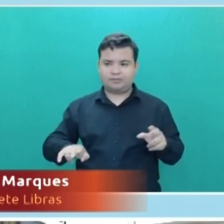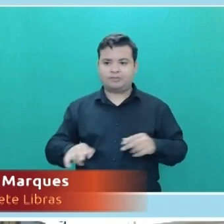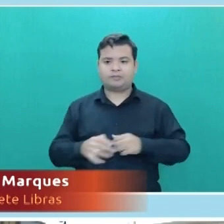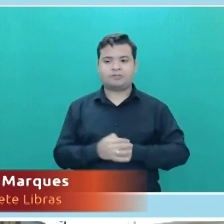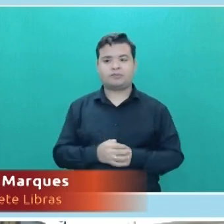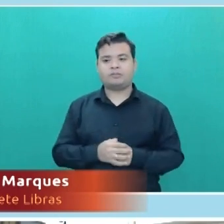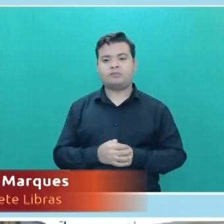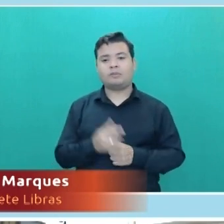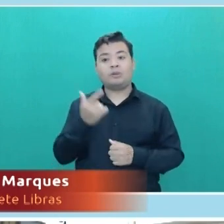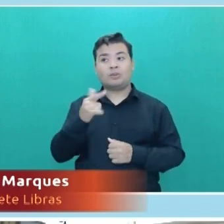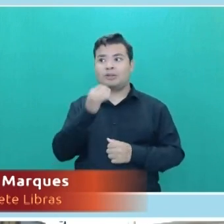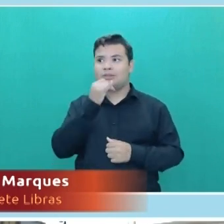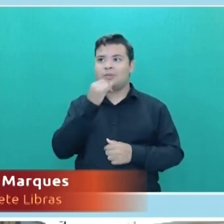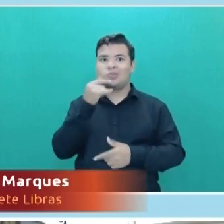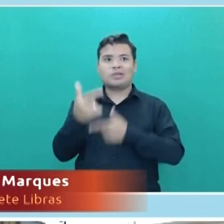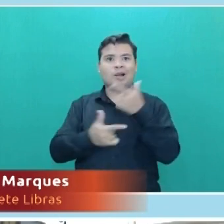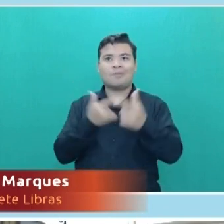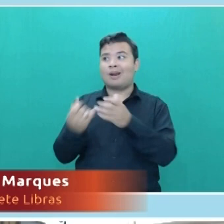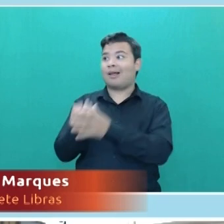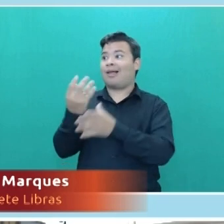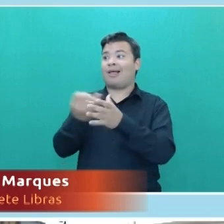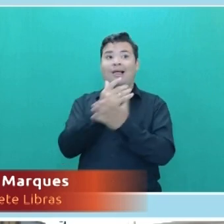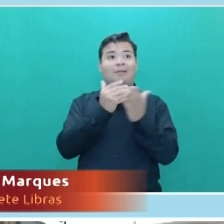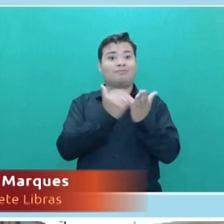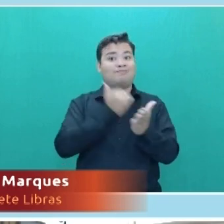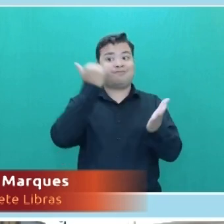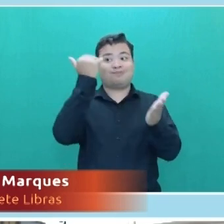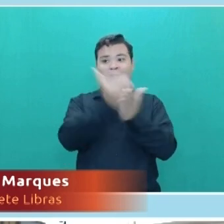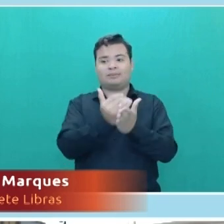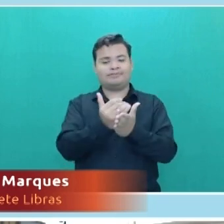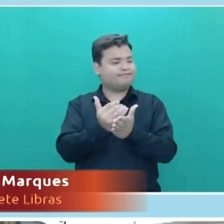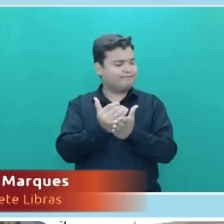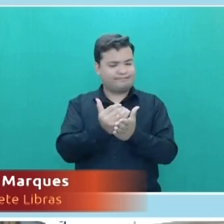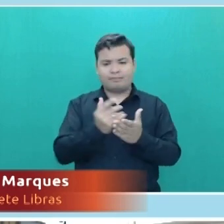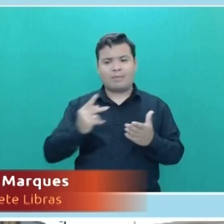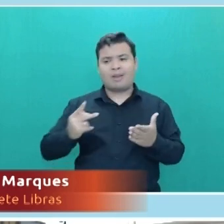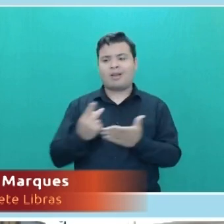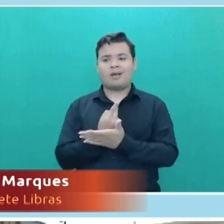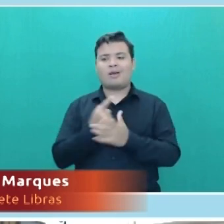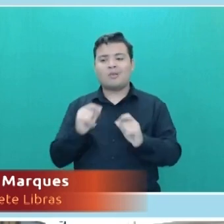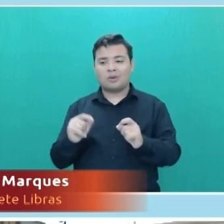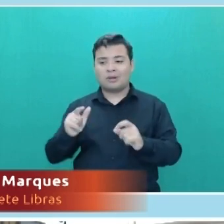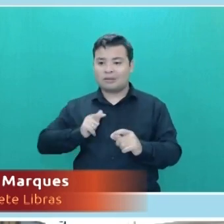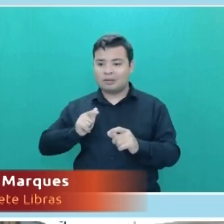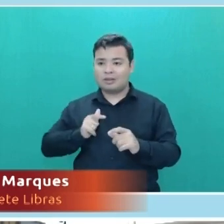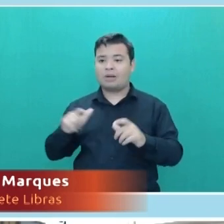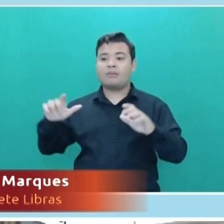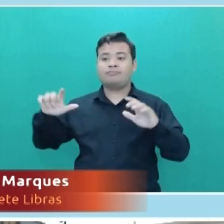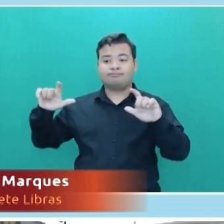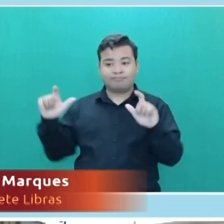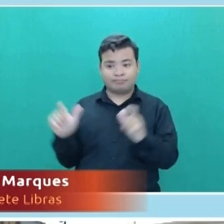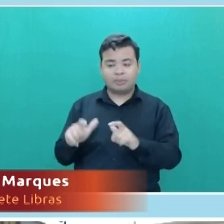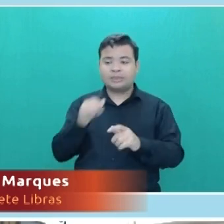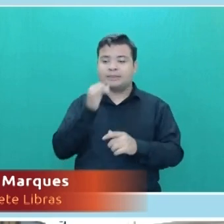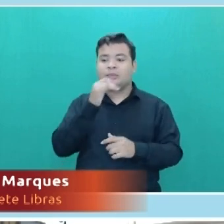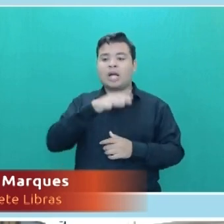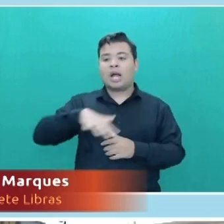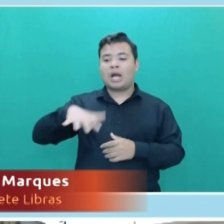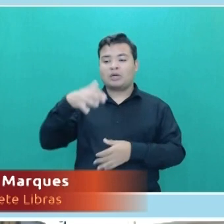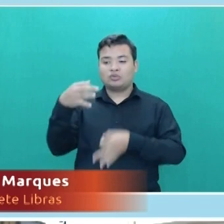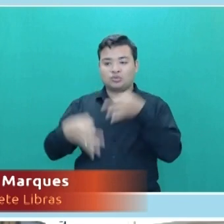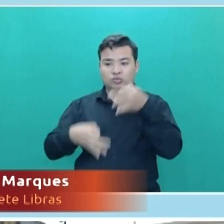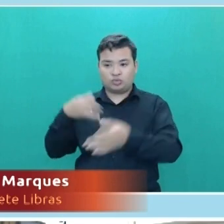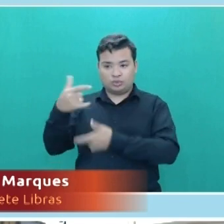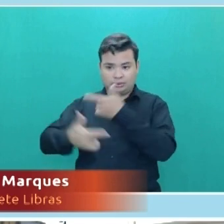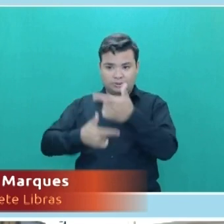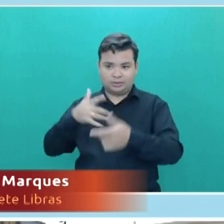de emprego. Houve, na verdade, uma diminuição nas ações na Justiça do Trabalho, principalmente